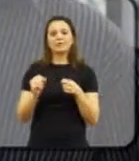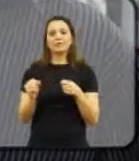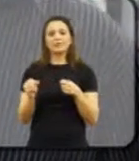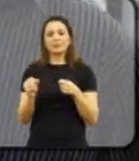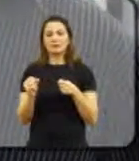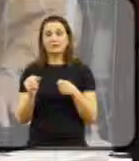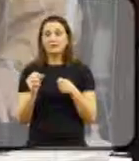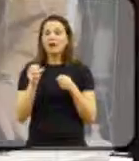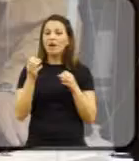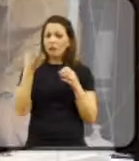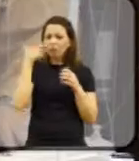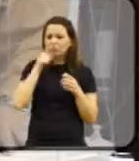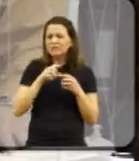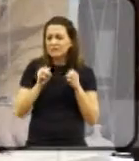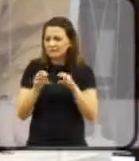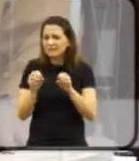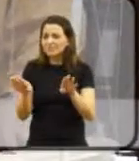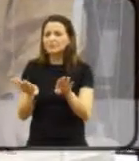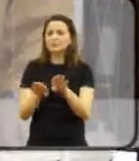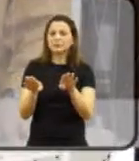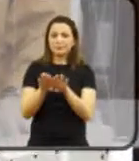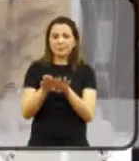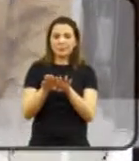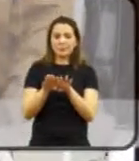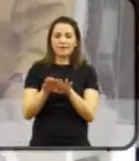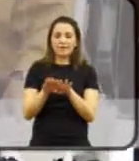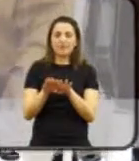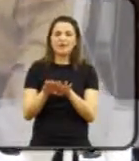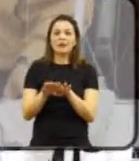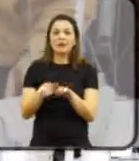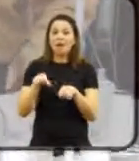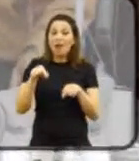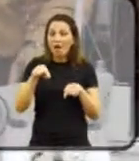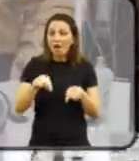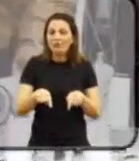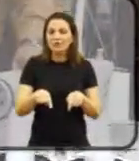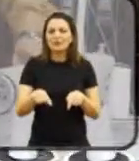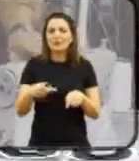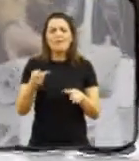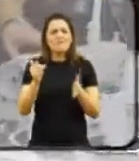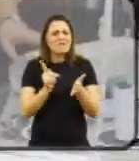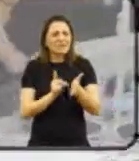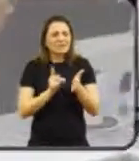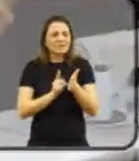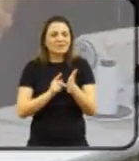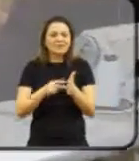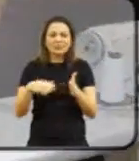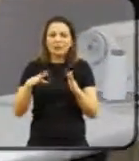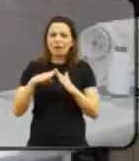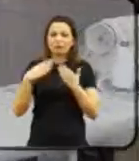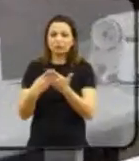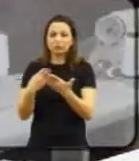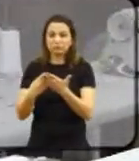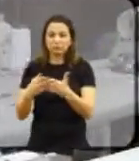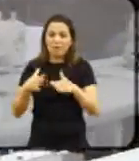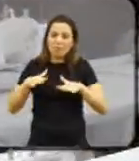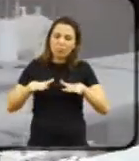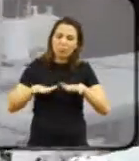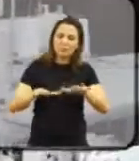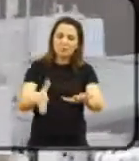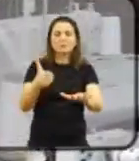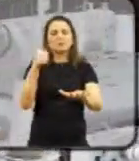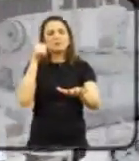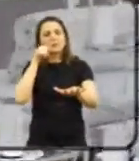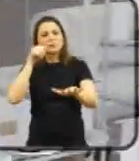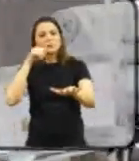mesmo ensinar. Aqui sim é que se dá a verdadeira escola, porque nessas máquinas é que as meninas